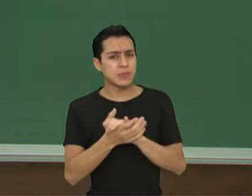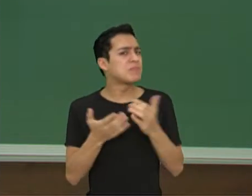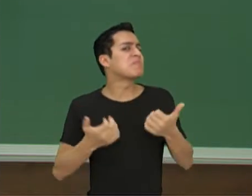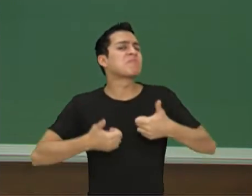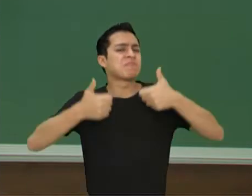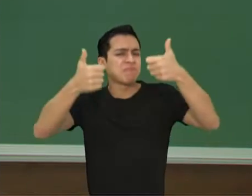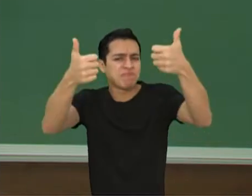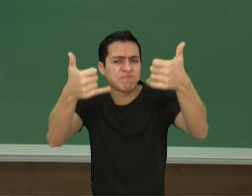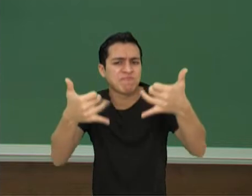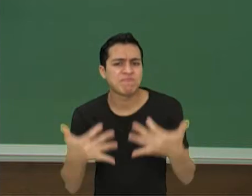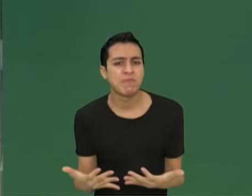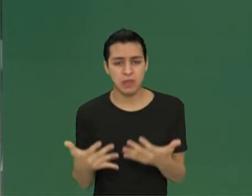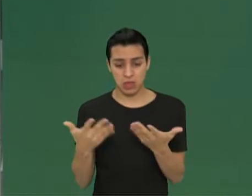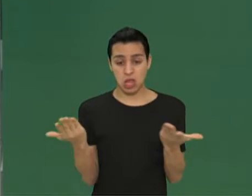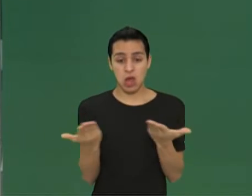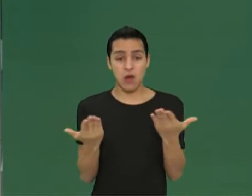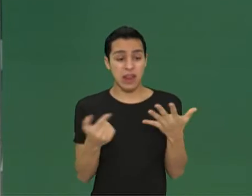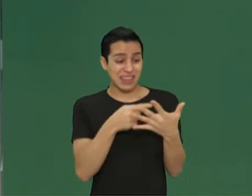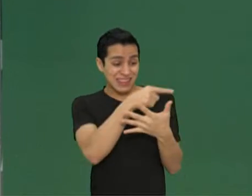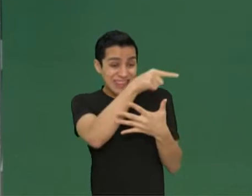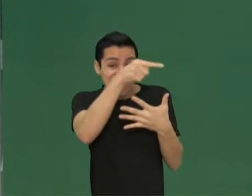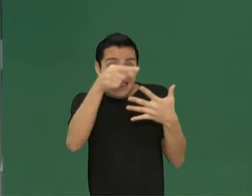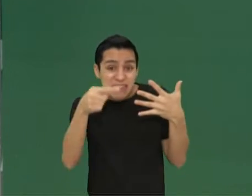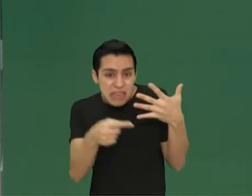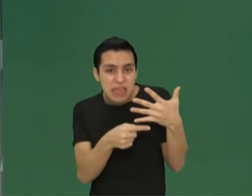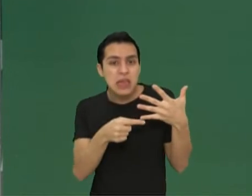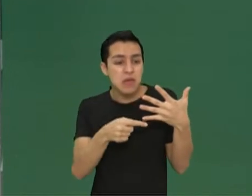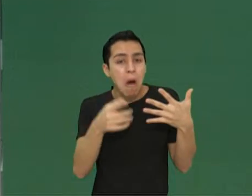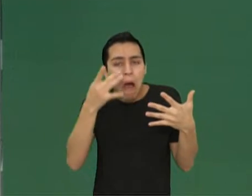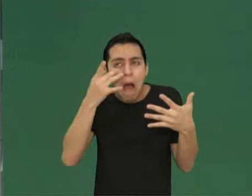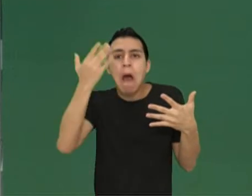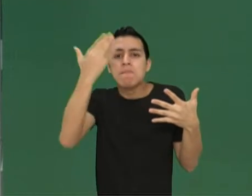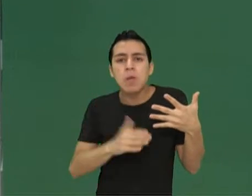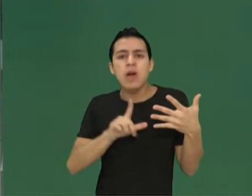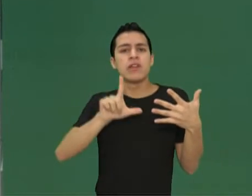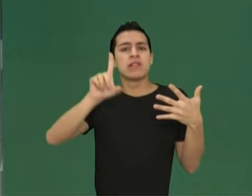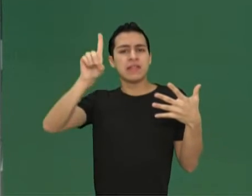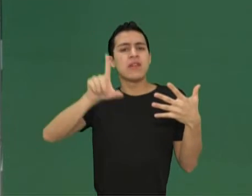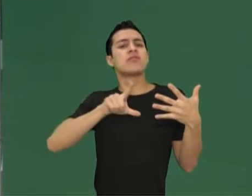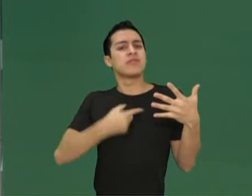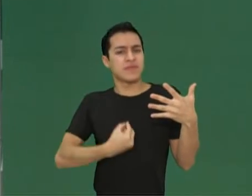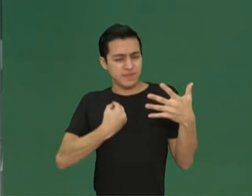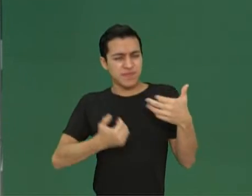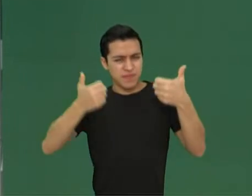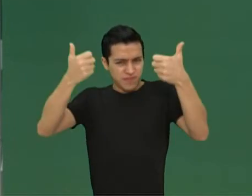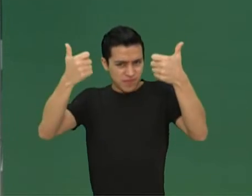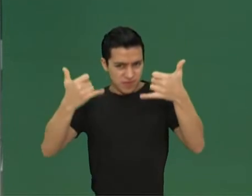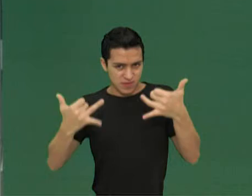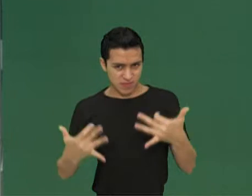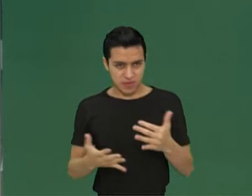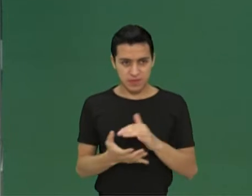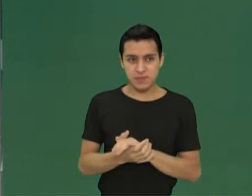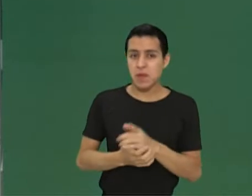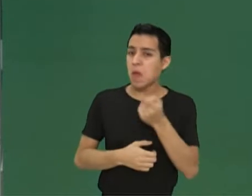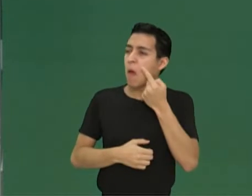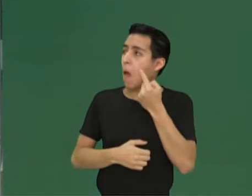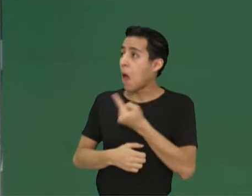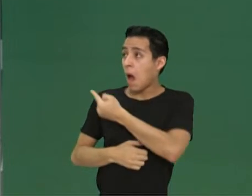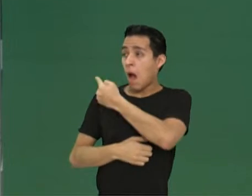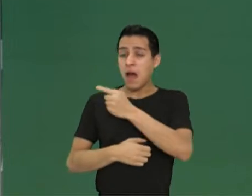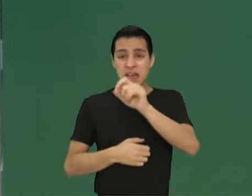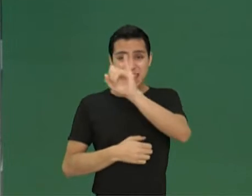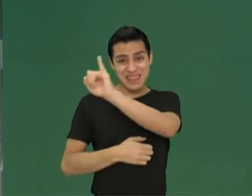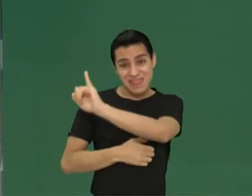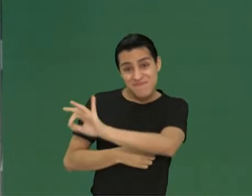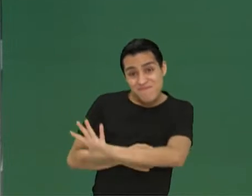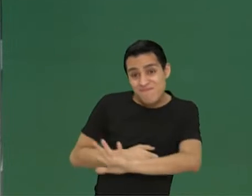aqui como as 5 vias que provam a existência de Deus, tá? Se a gente voltar um pouquinho aqui, até na imagem que eu coloquei do